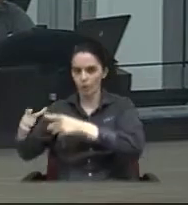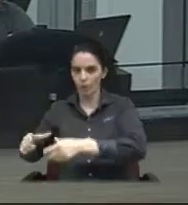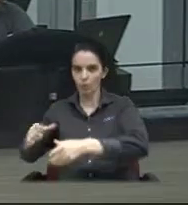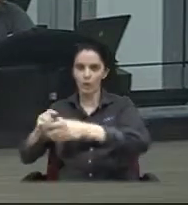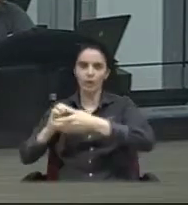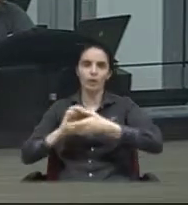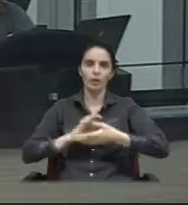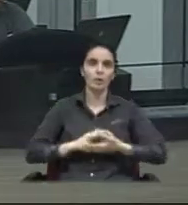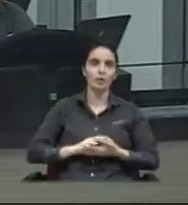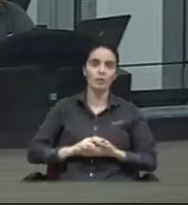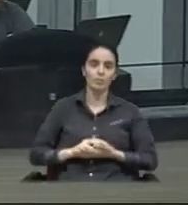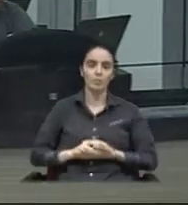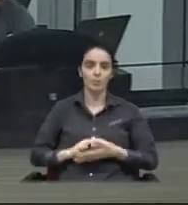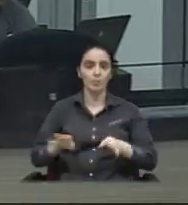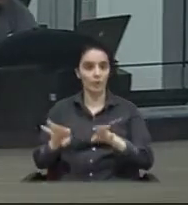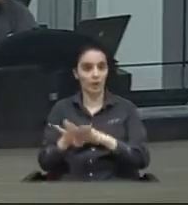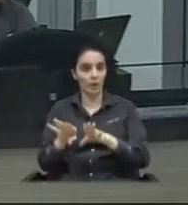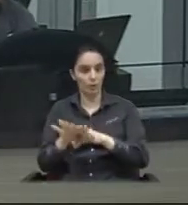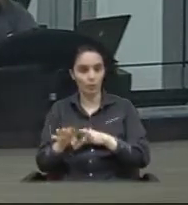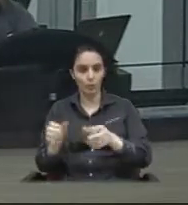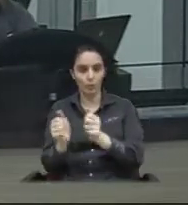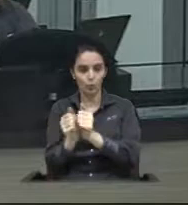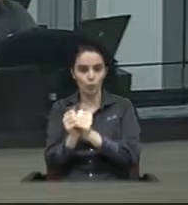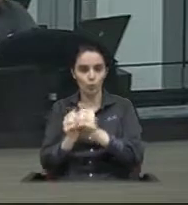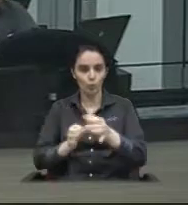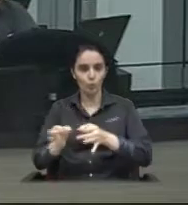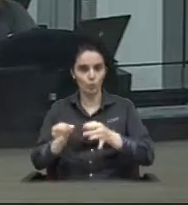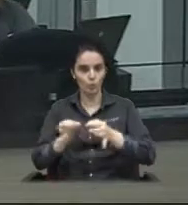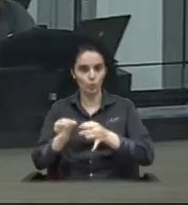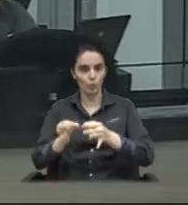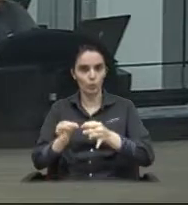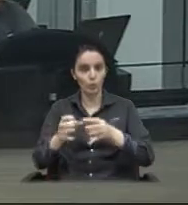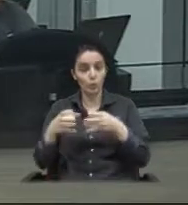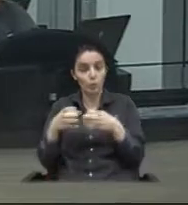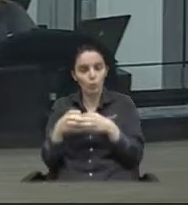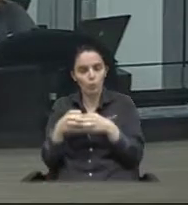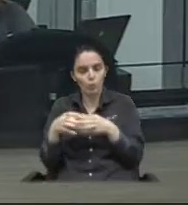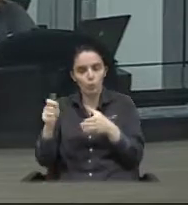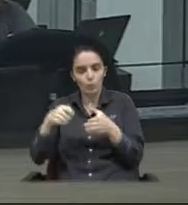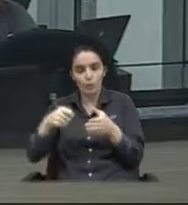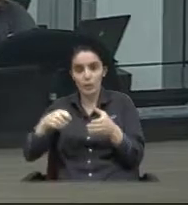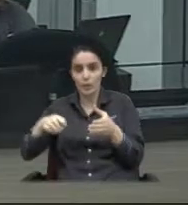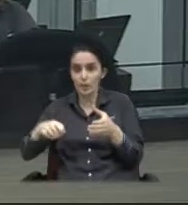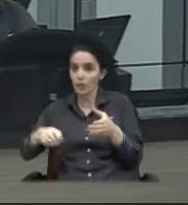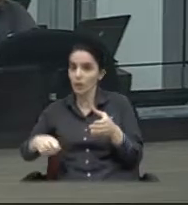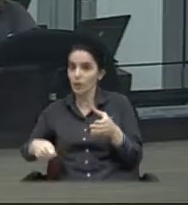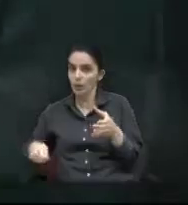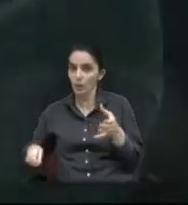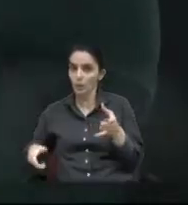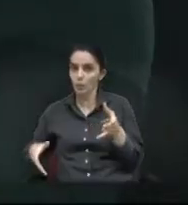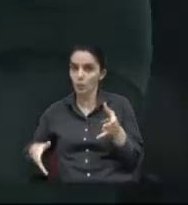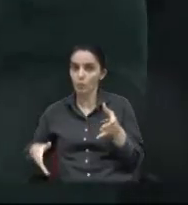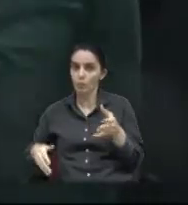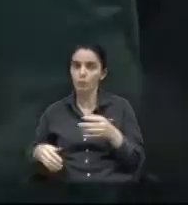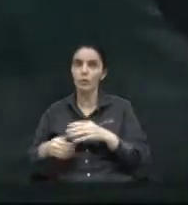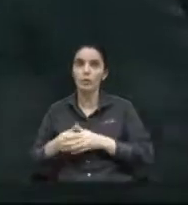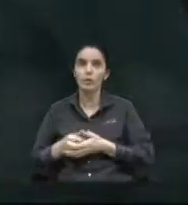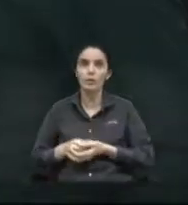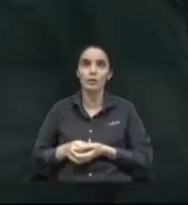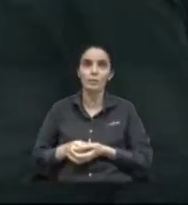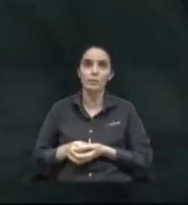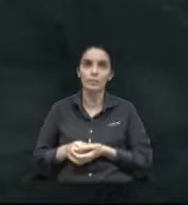também traga junto com o projeto um grupo de assinaturas. E essas assinaturas provavelmente pode ser